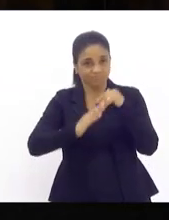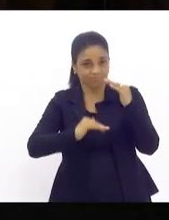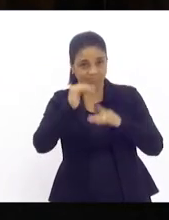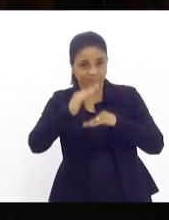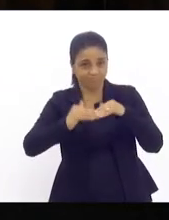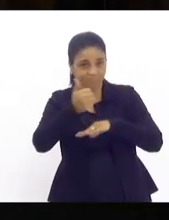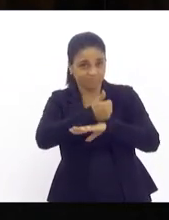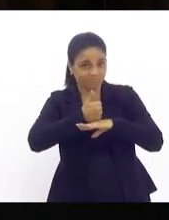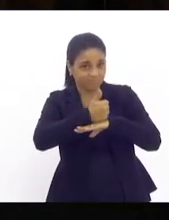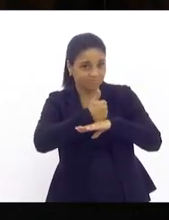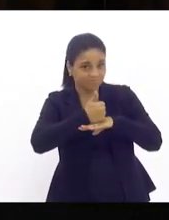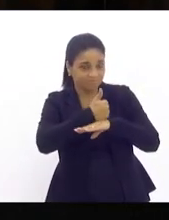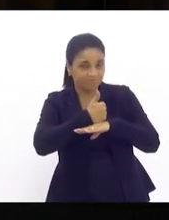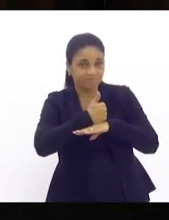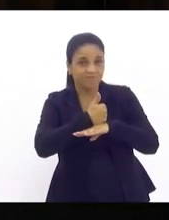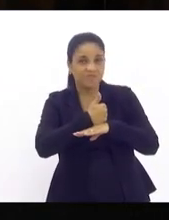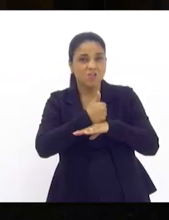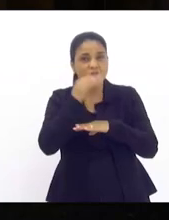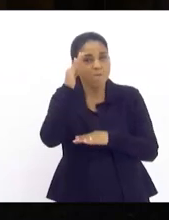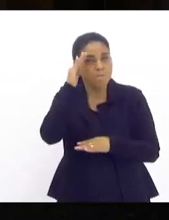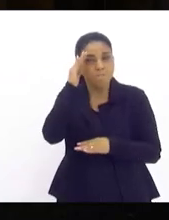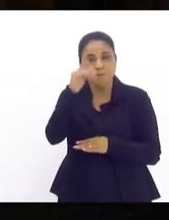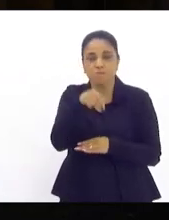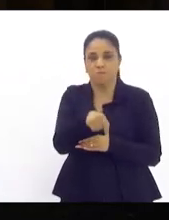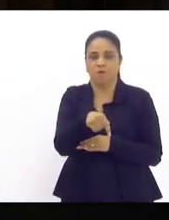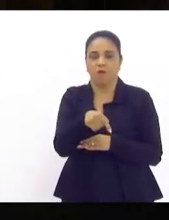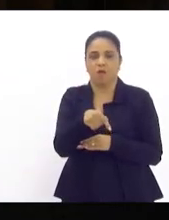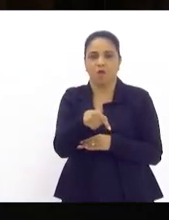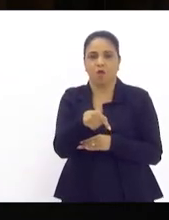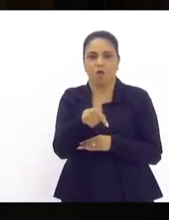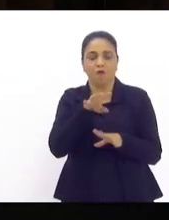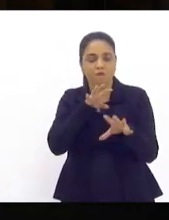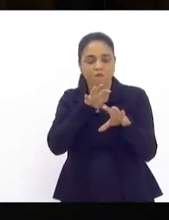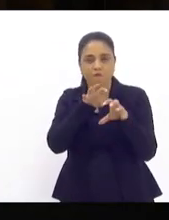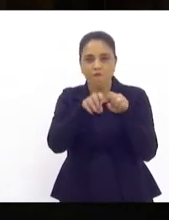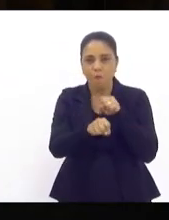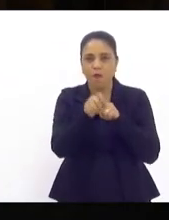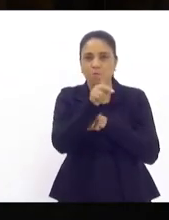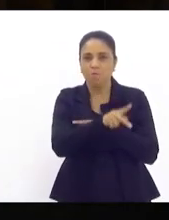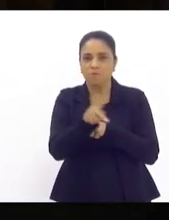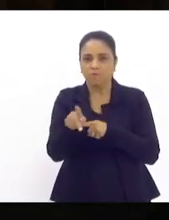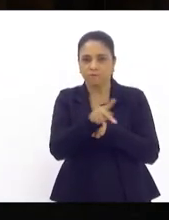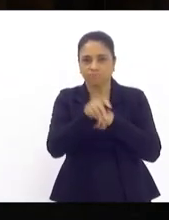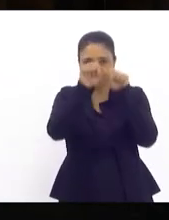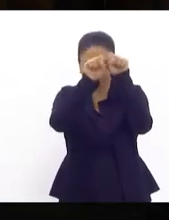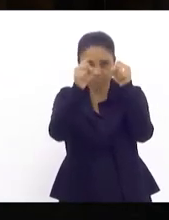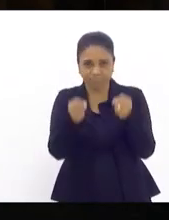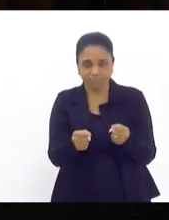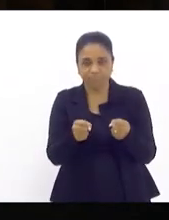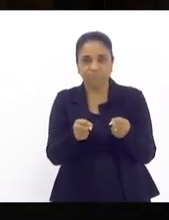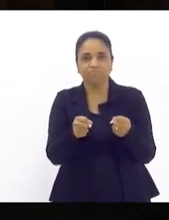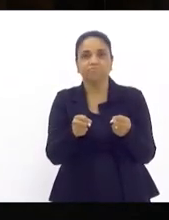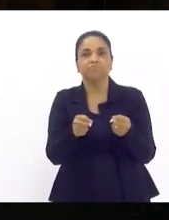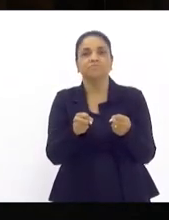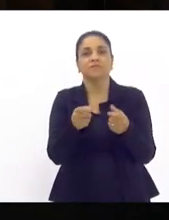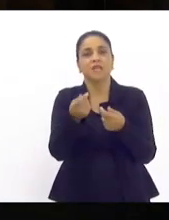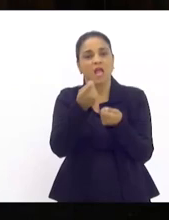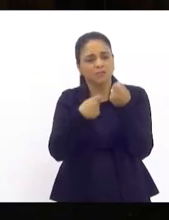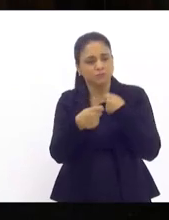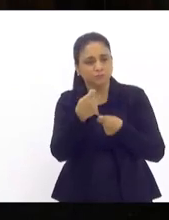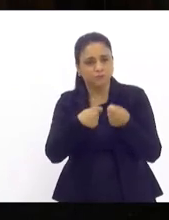fundamentais, a minha categoria, formada por professores e funcionários administrativos, que